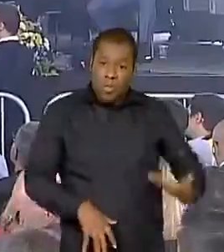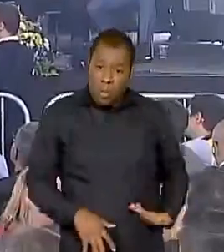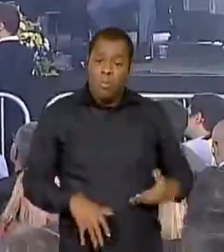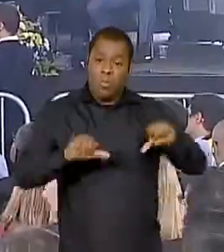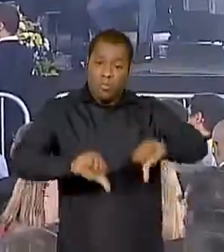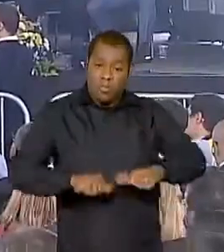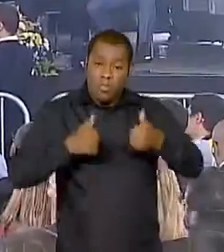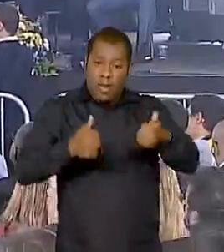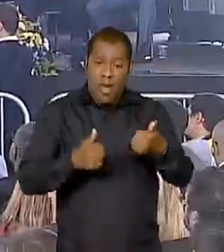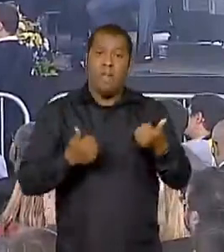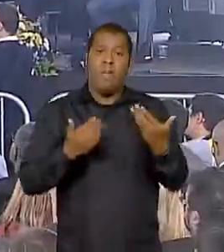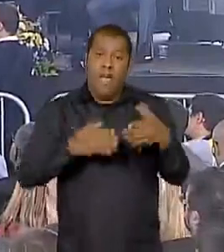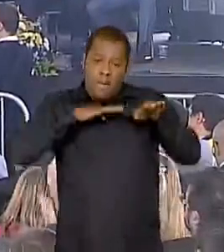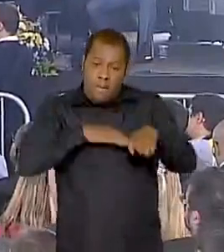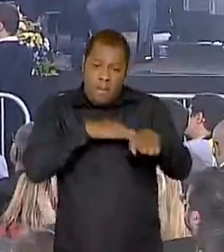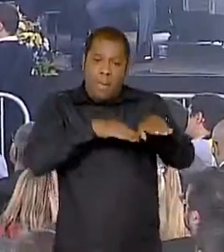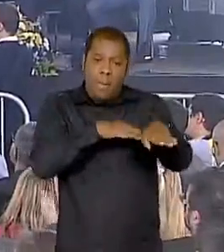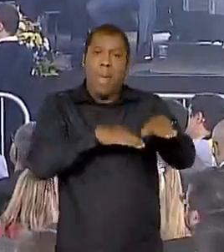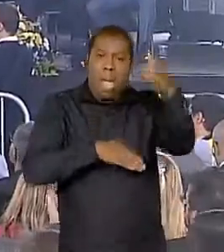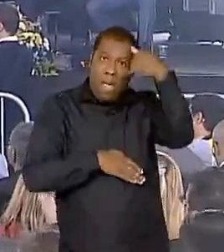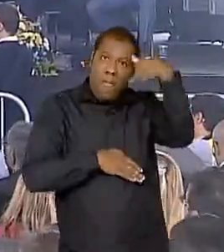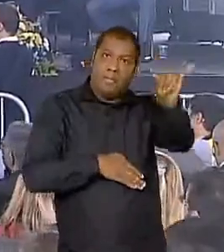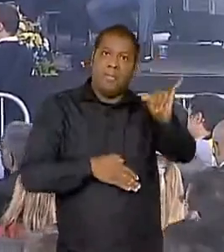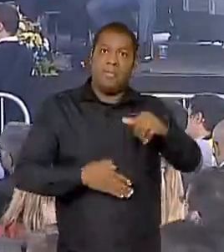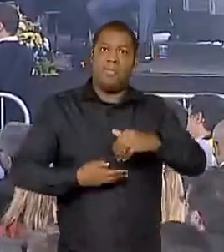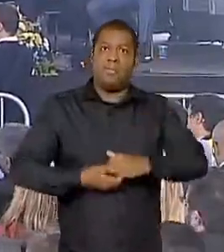do engarrafamento.